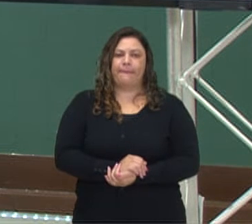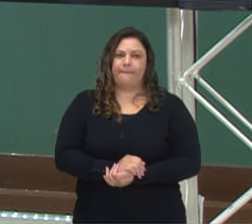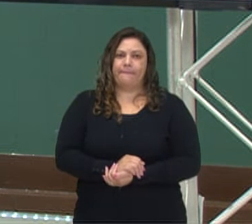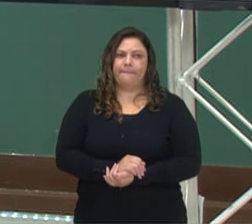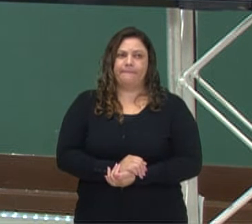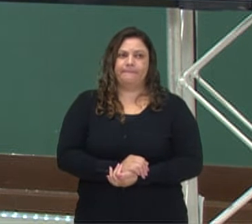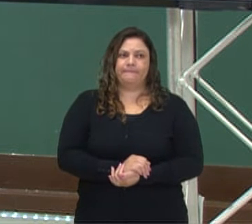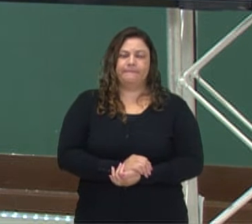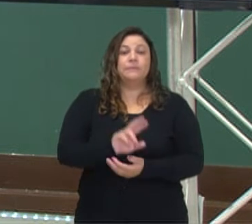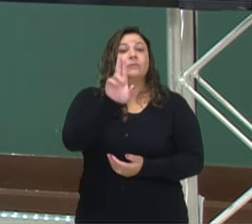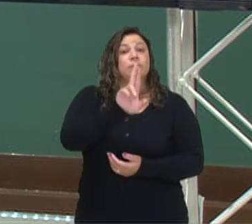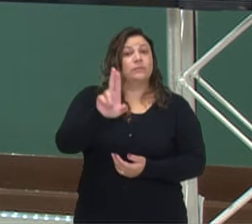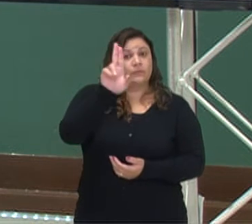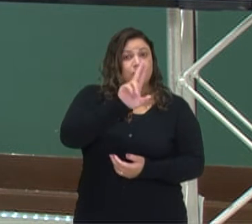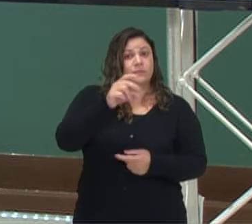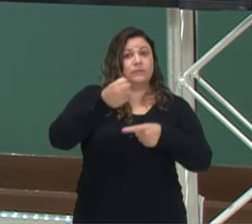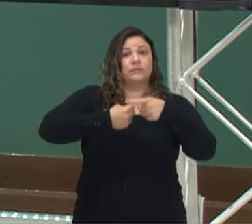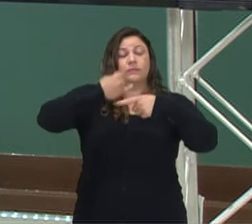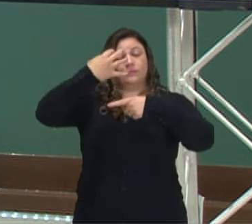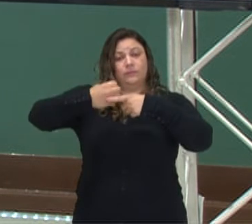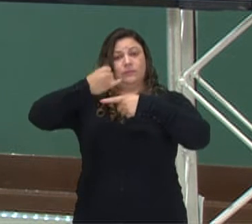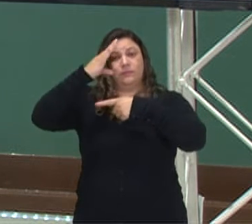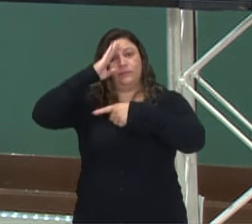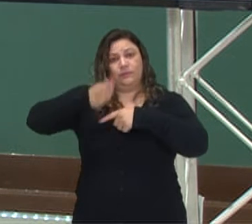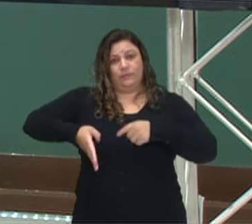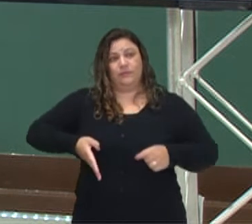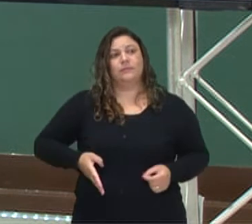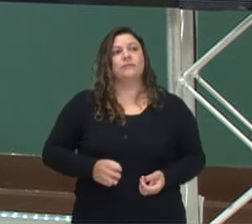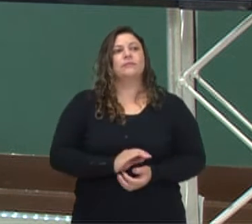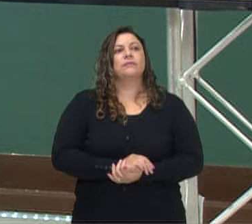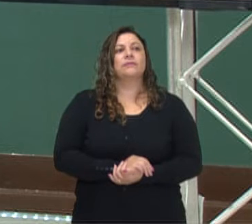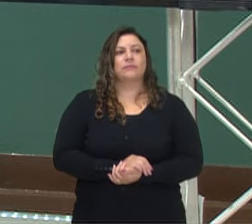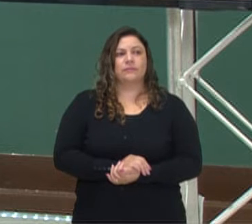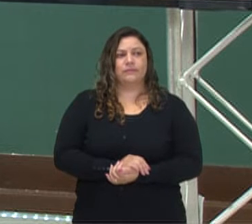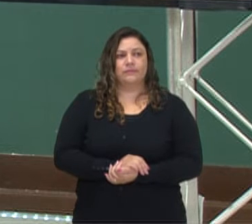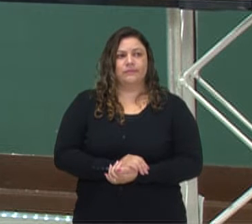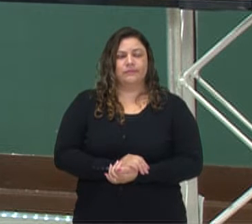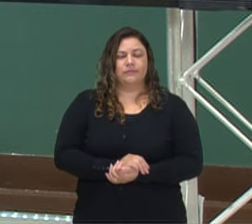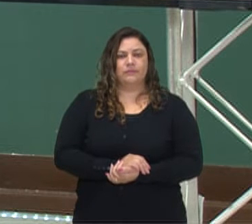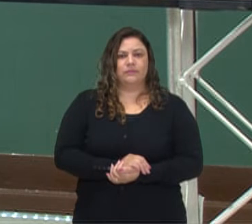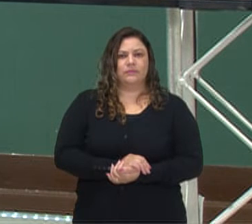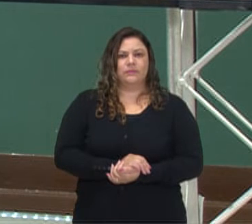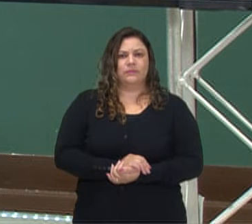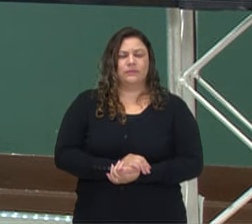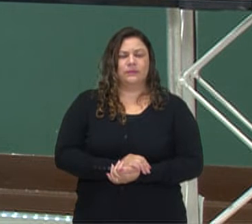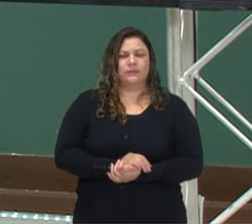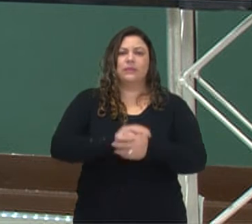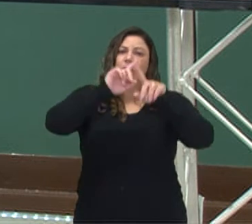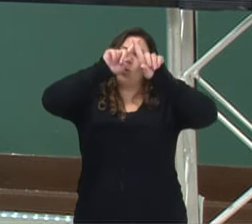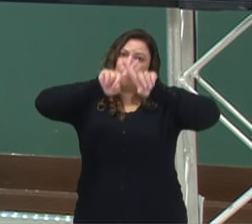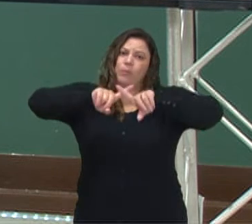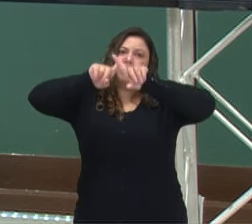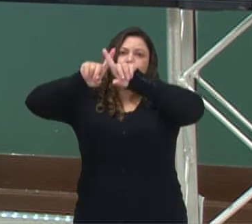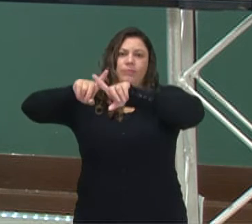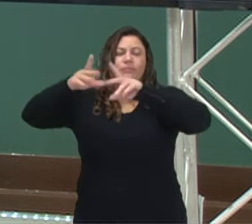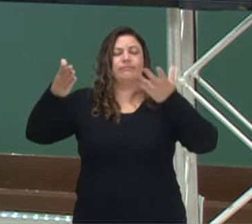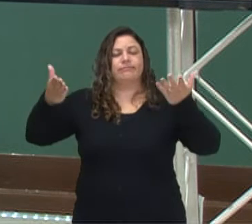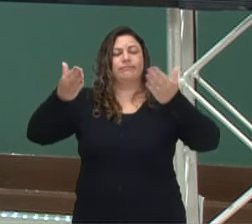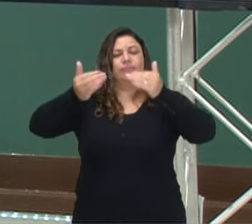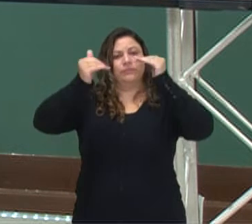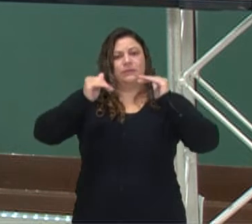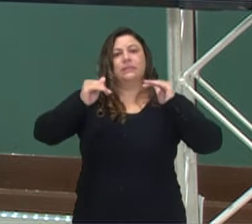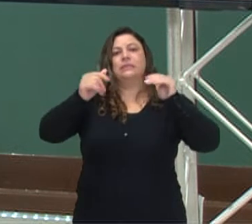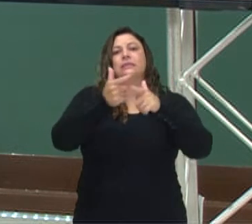Aqui eu vou usar a propriedade de potência direto, ó. Esses 2 aqui estão sendo multiplicados e o terceiro está dividindo. Então eu posso escrever